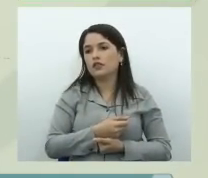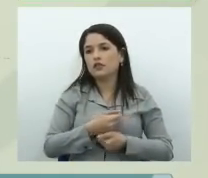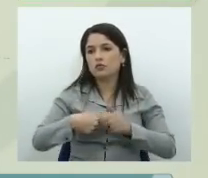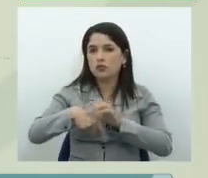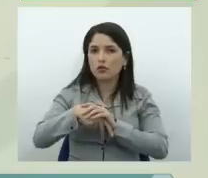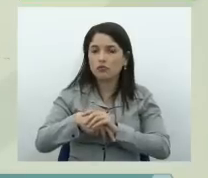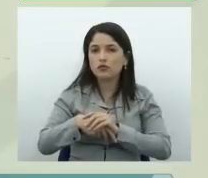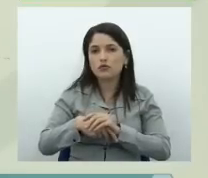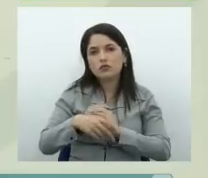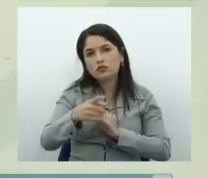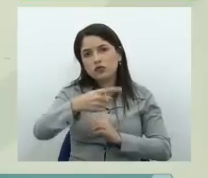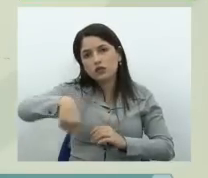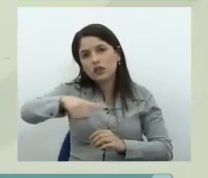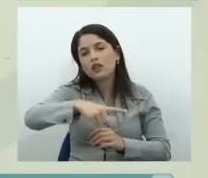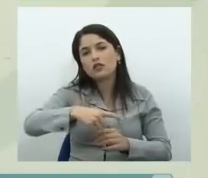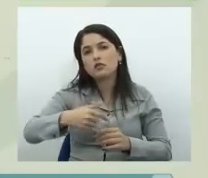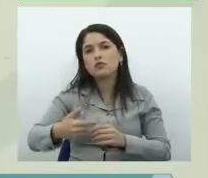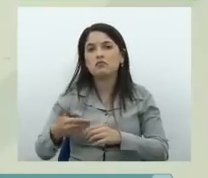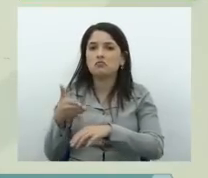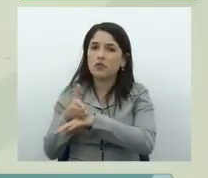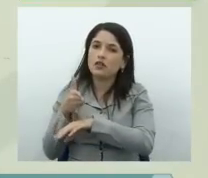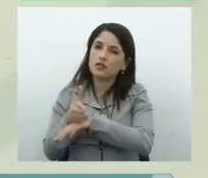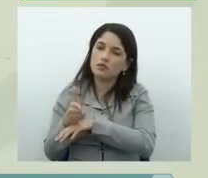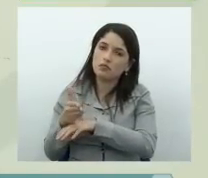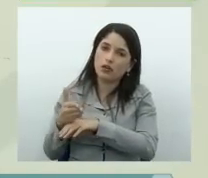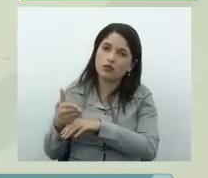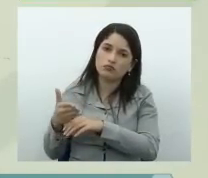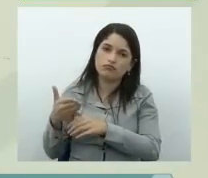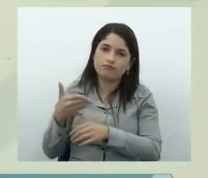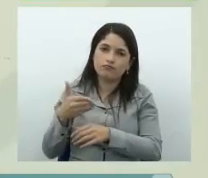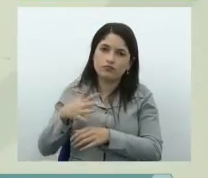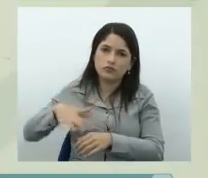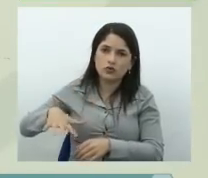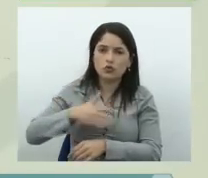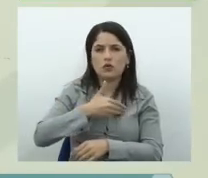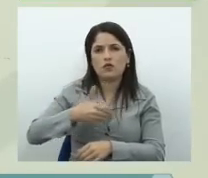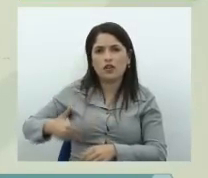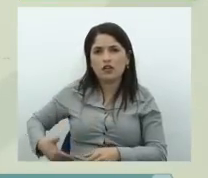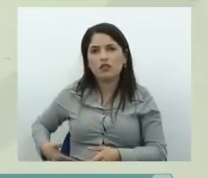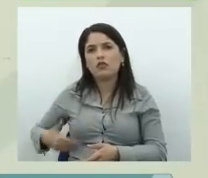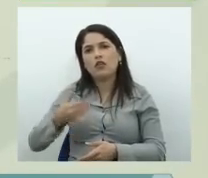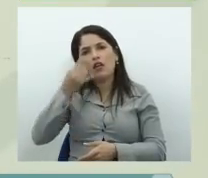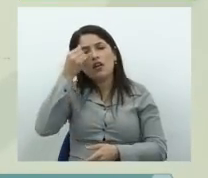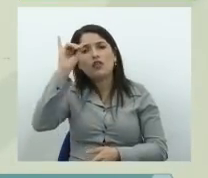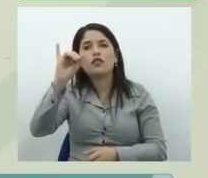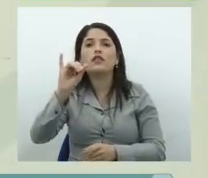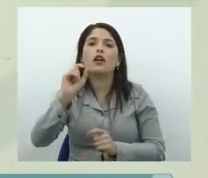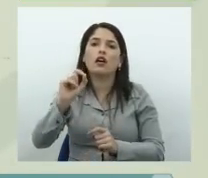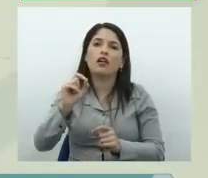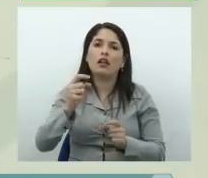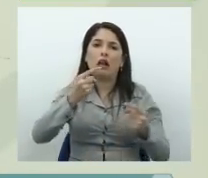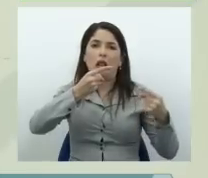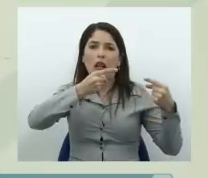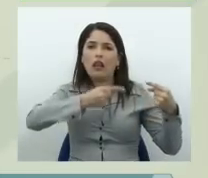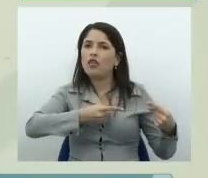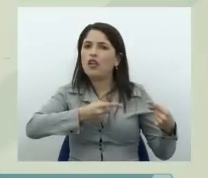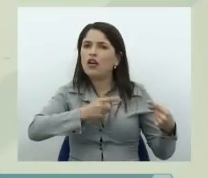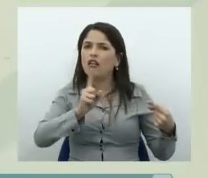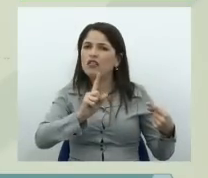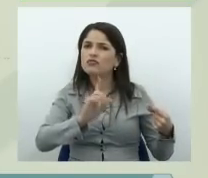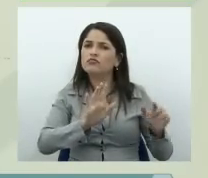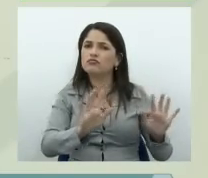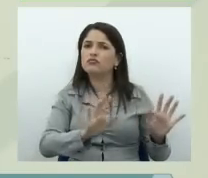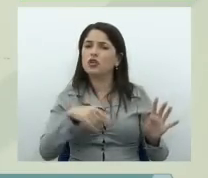Vamos deixar as divergências políticas de lado. Temos que estar todos de mãos dadas para fazer uma cidade